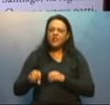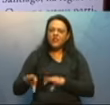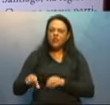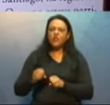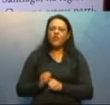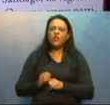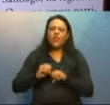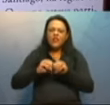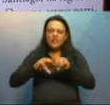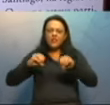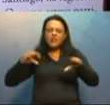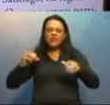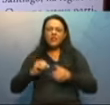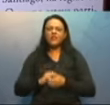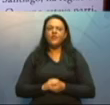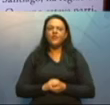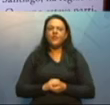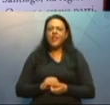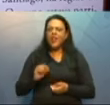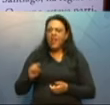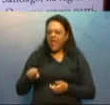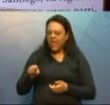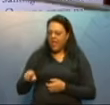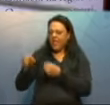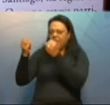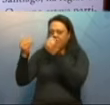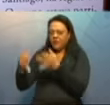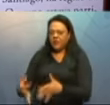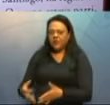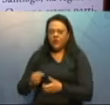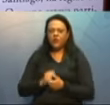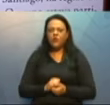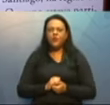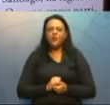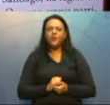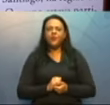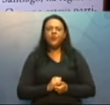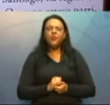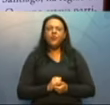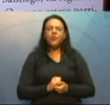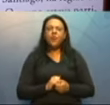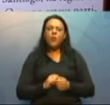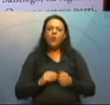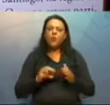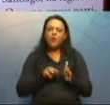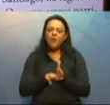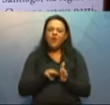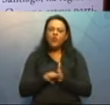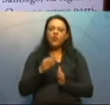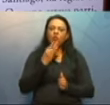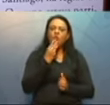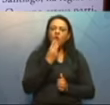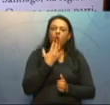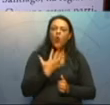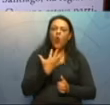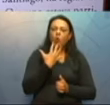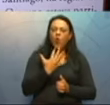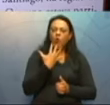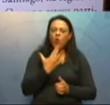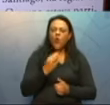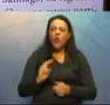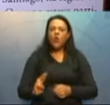videoaula. A professora solicitou o método do pareamento de cores, que é muito usado nas nossas aulas